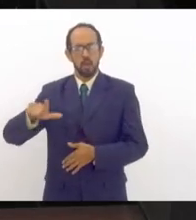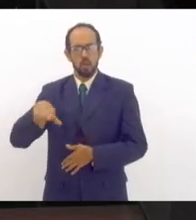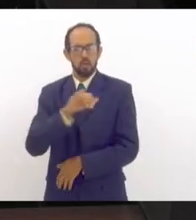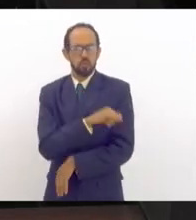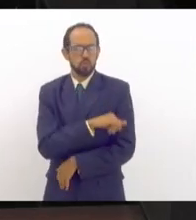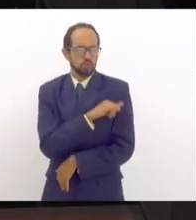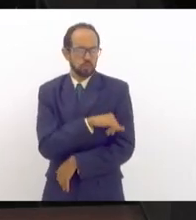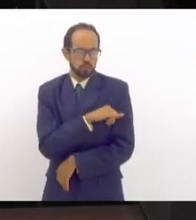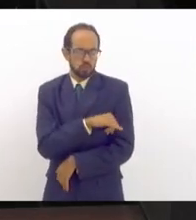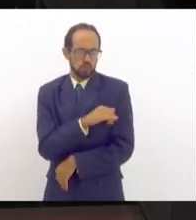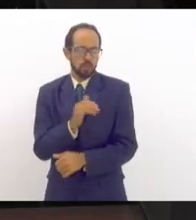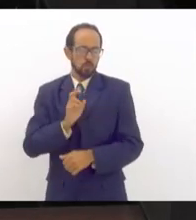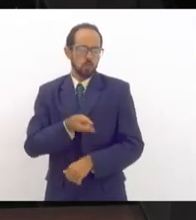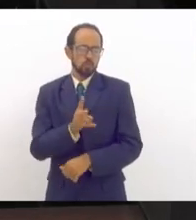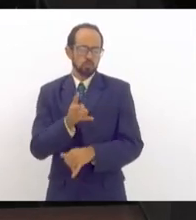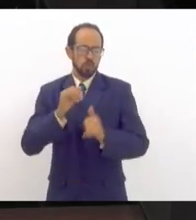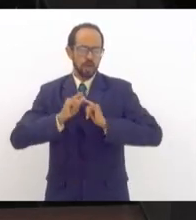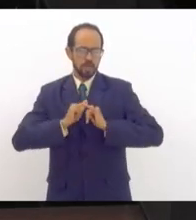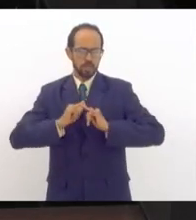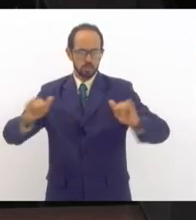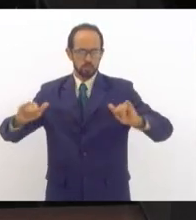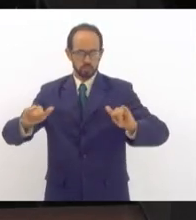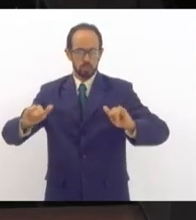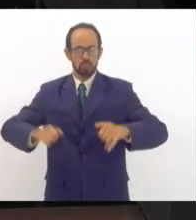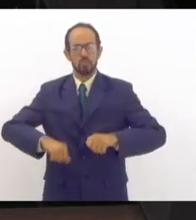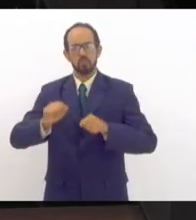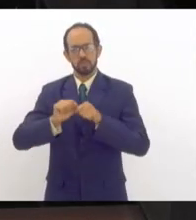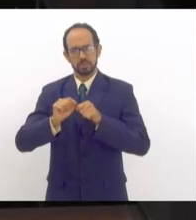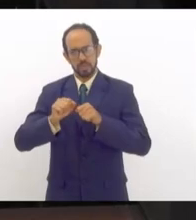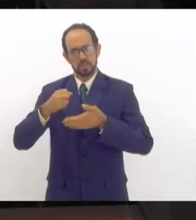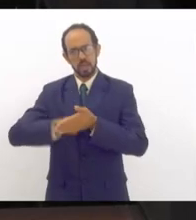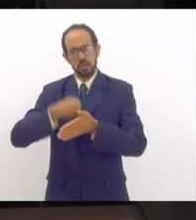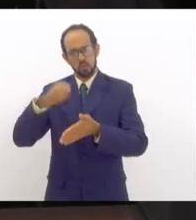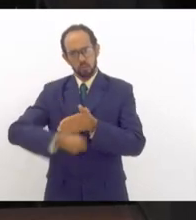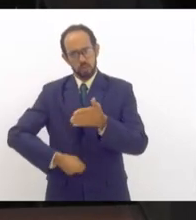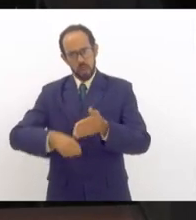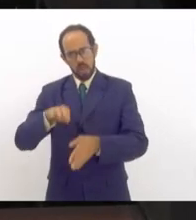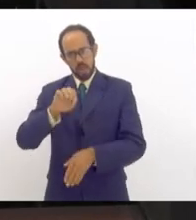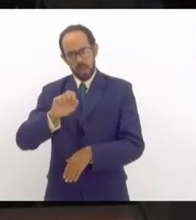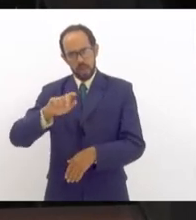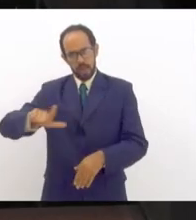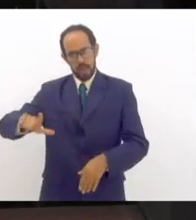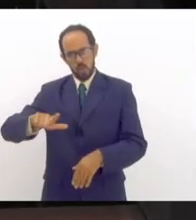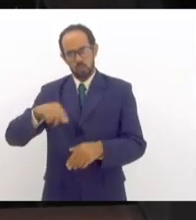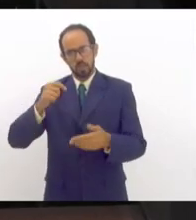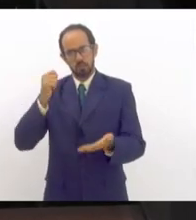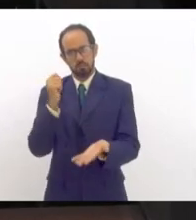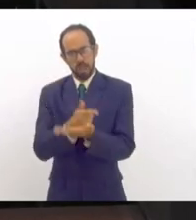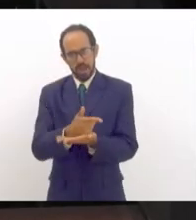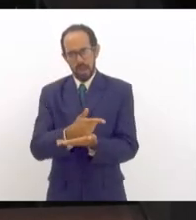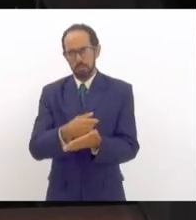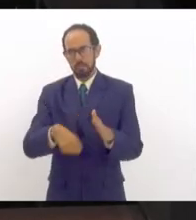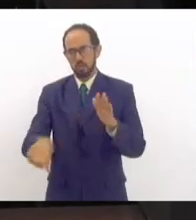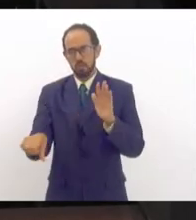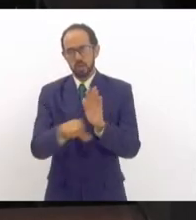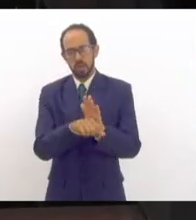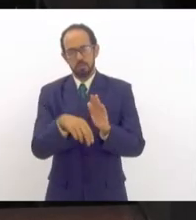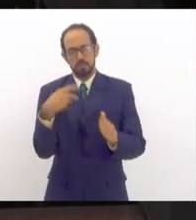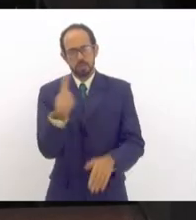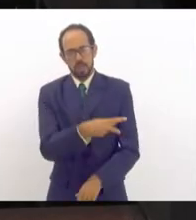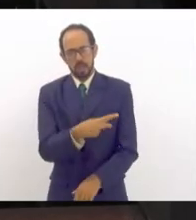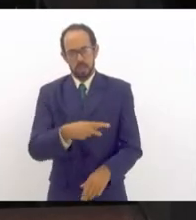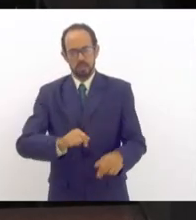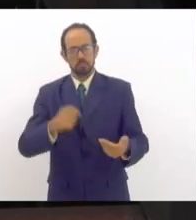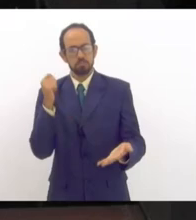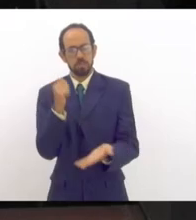vamos continuar a denunciando vamos fazer essa luta aí Léo Tem que pagar pelos seus crimes tem que pagar pelos seus prejuízos